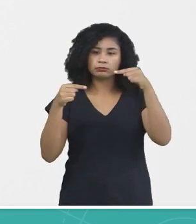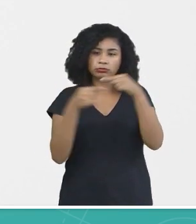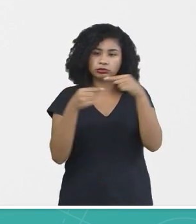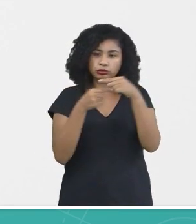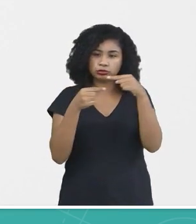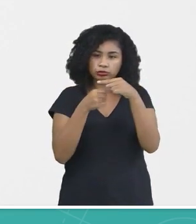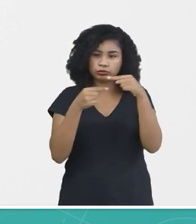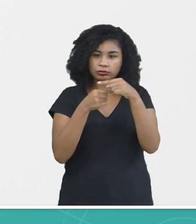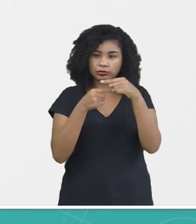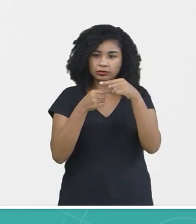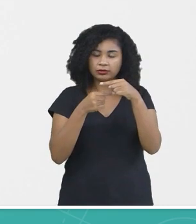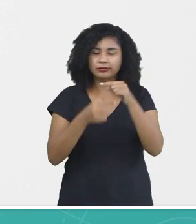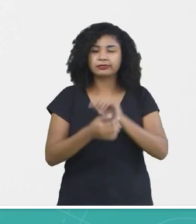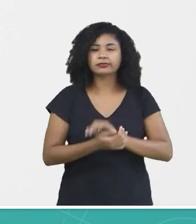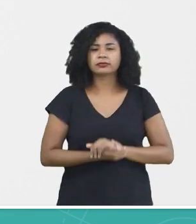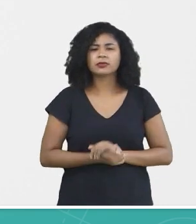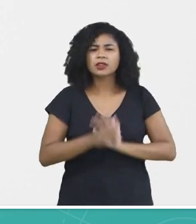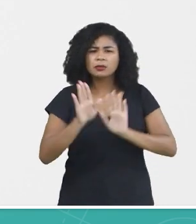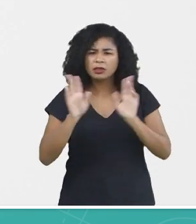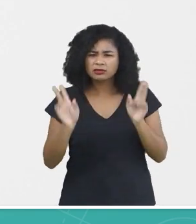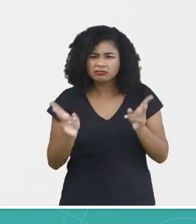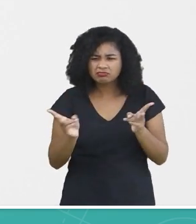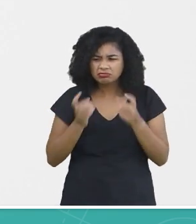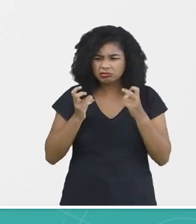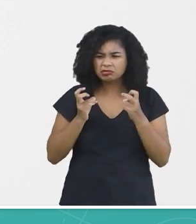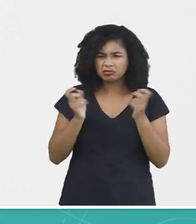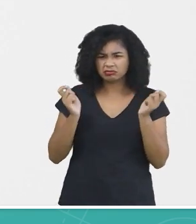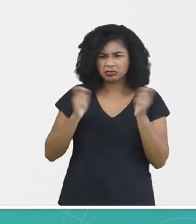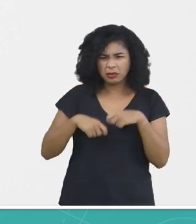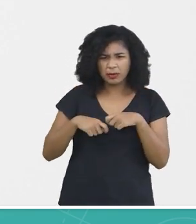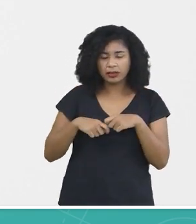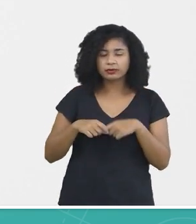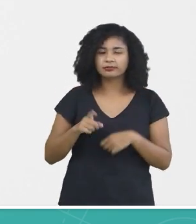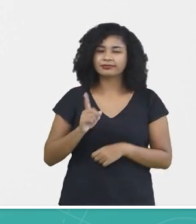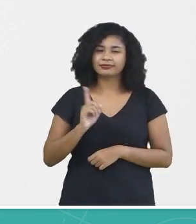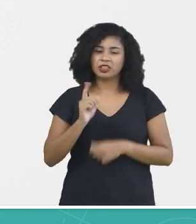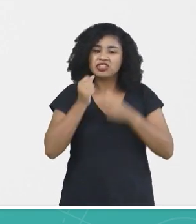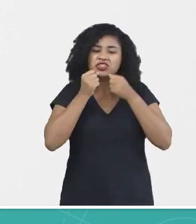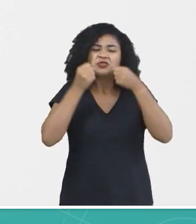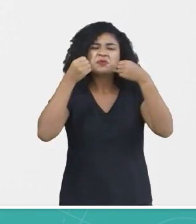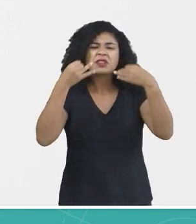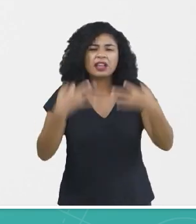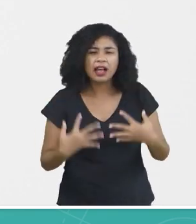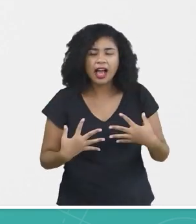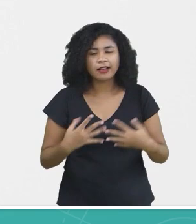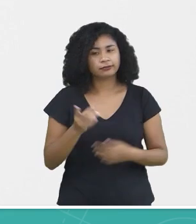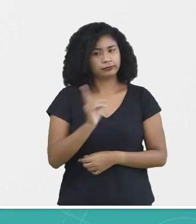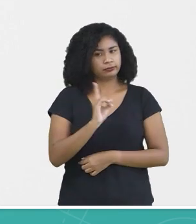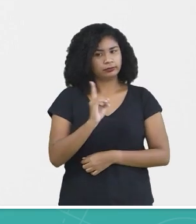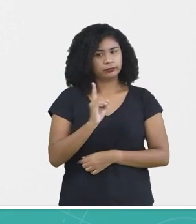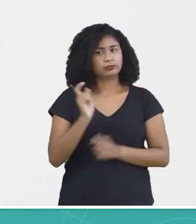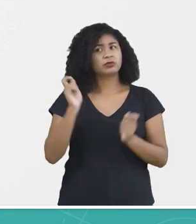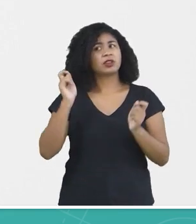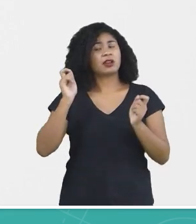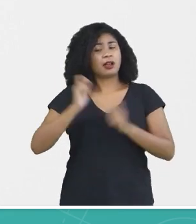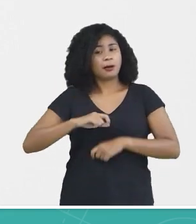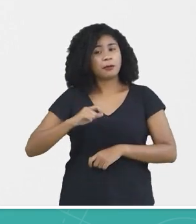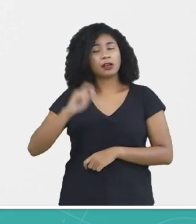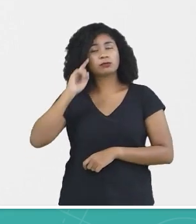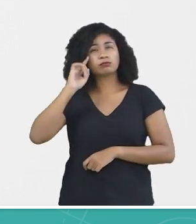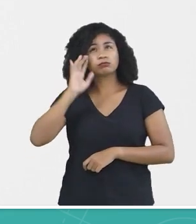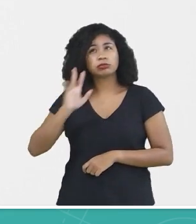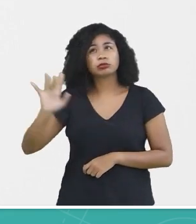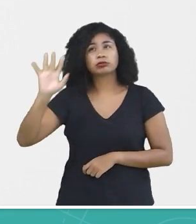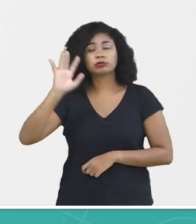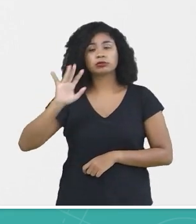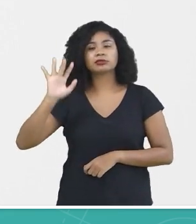uma reta? Não. Por quê? Porque é um conceito primitivo. Eu consigo ter uma noção do que é uma